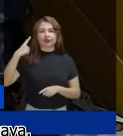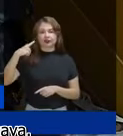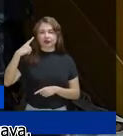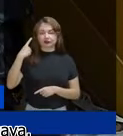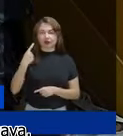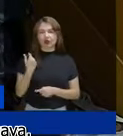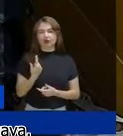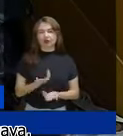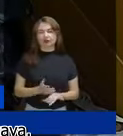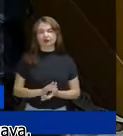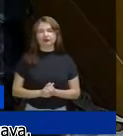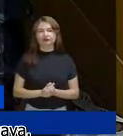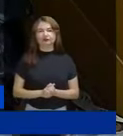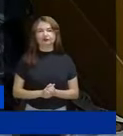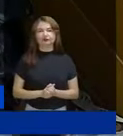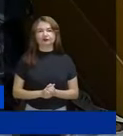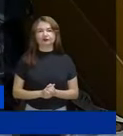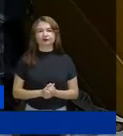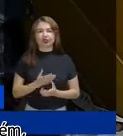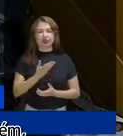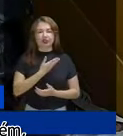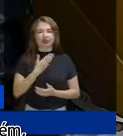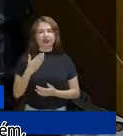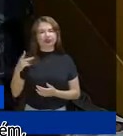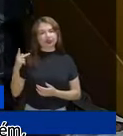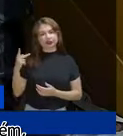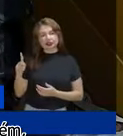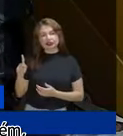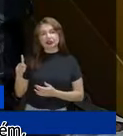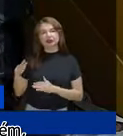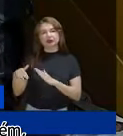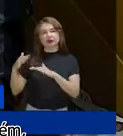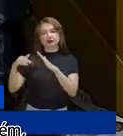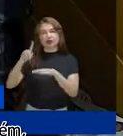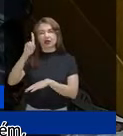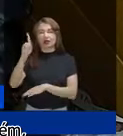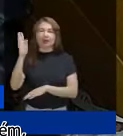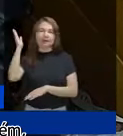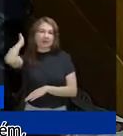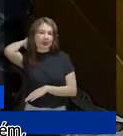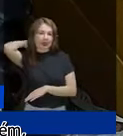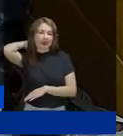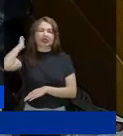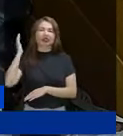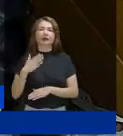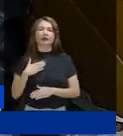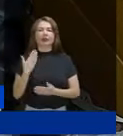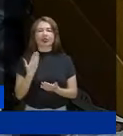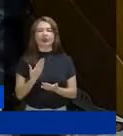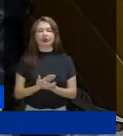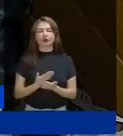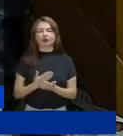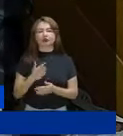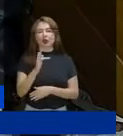advogava. E creio que a amizade deles começou ali por Belém, quando meu pai estava na faculdade.